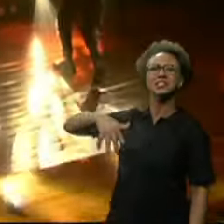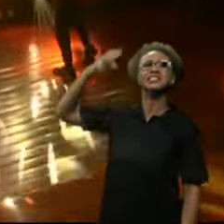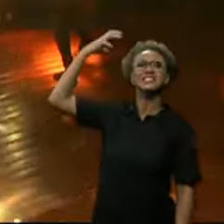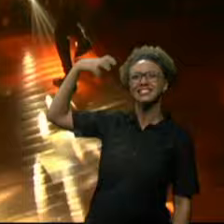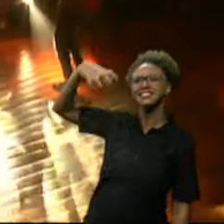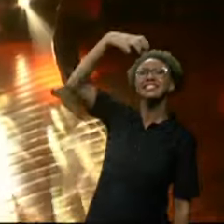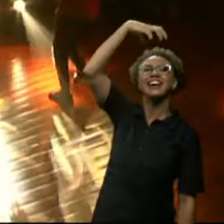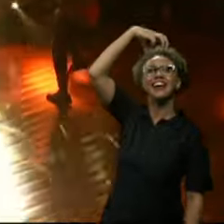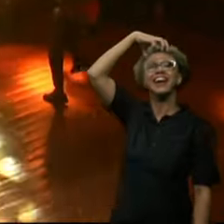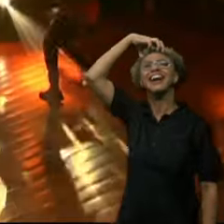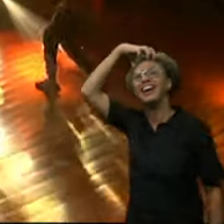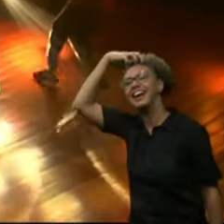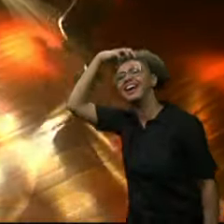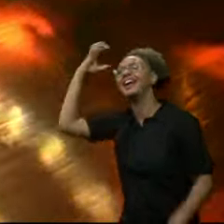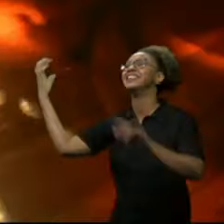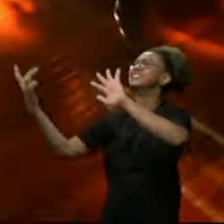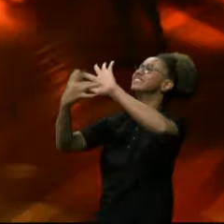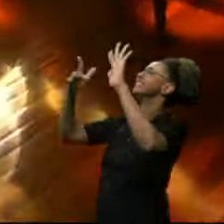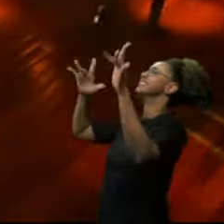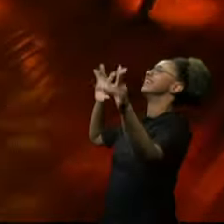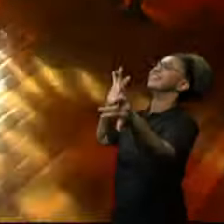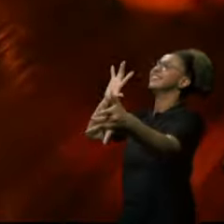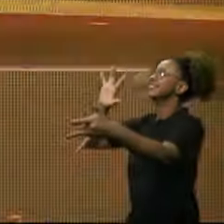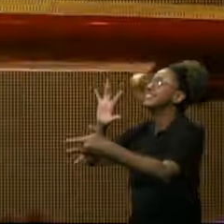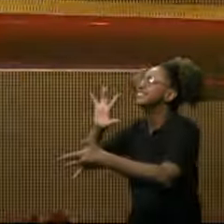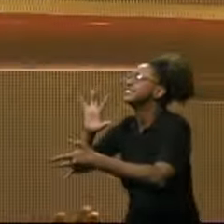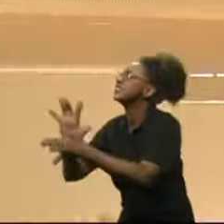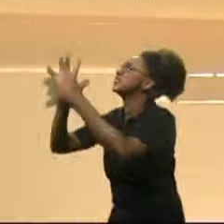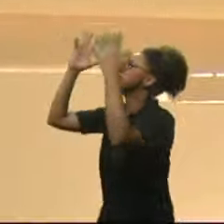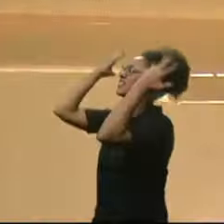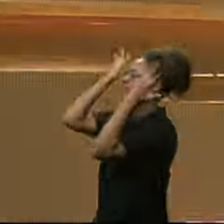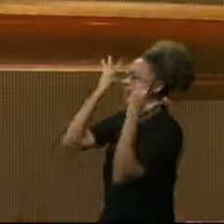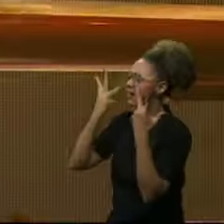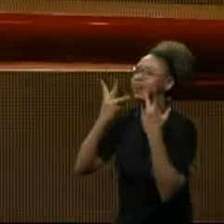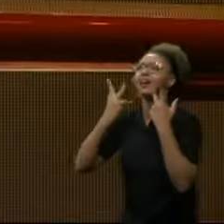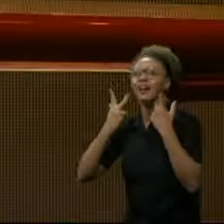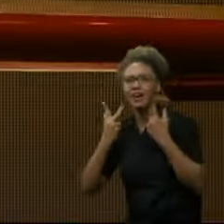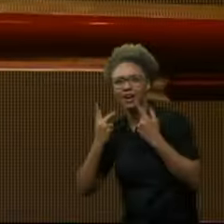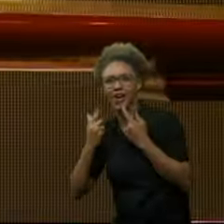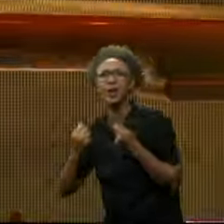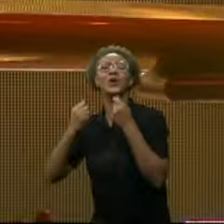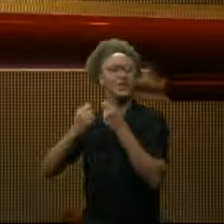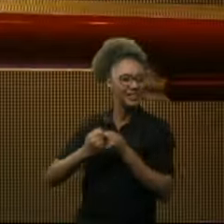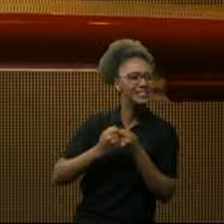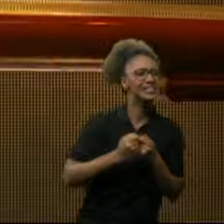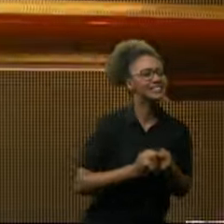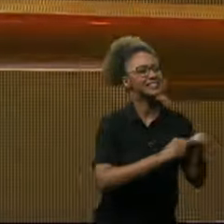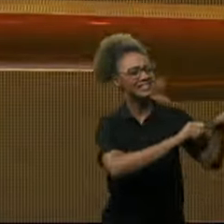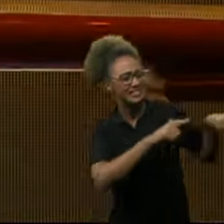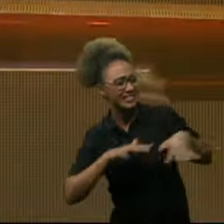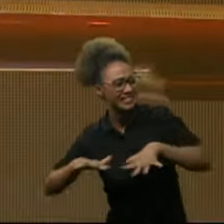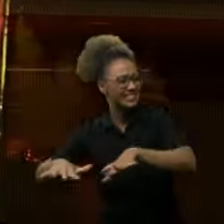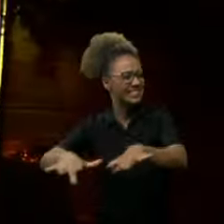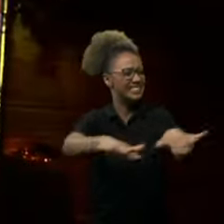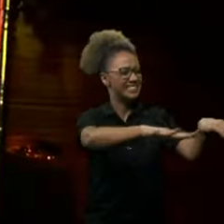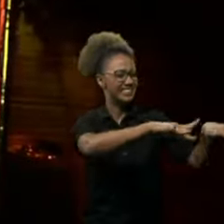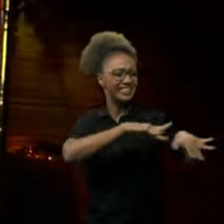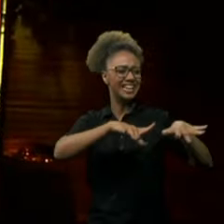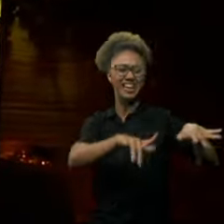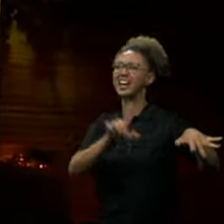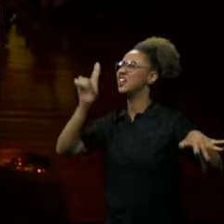E aí a ilusão E aí a